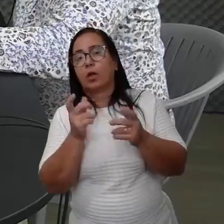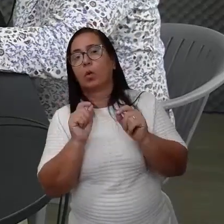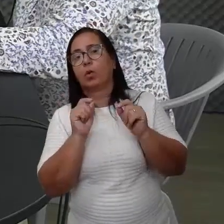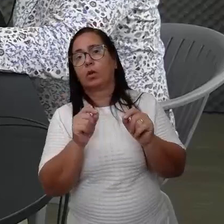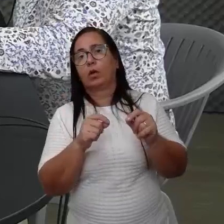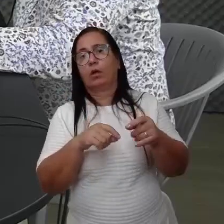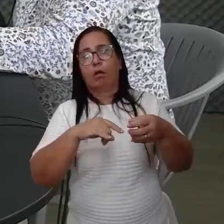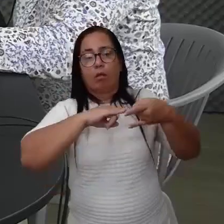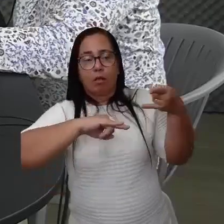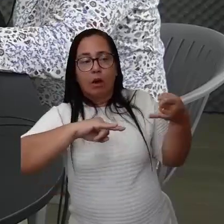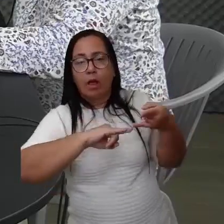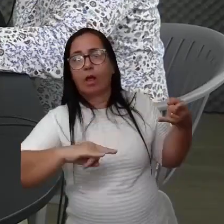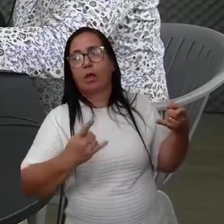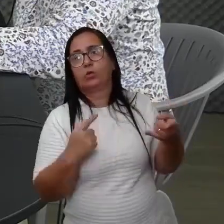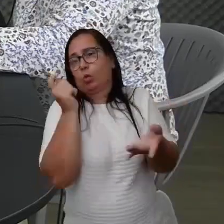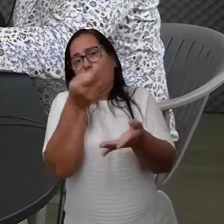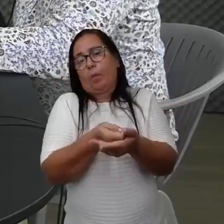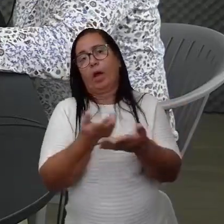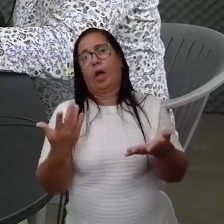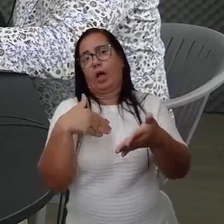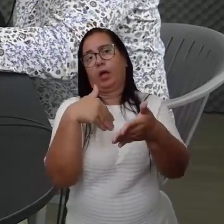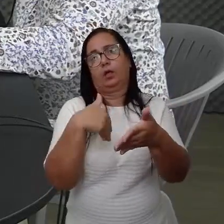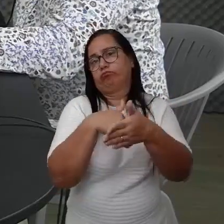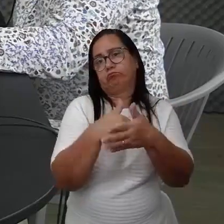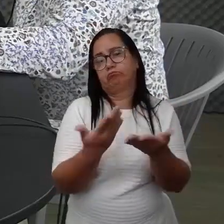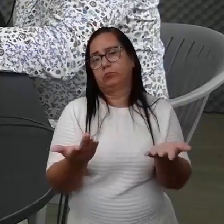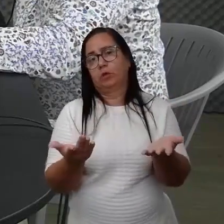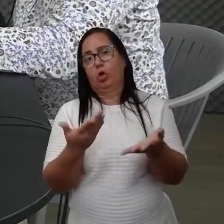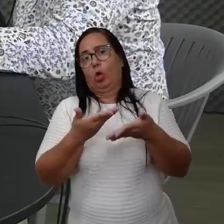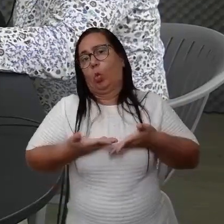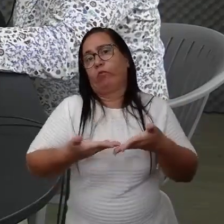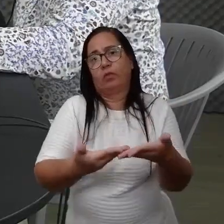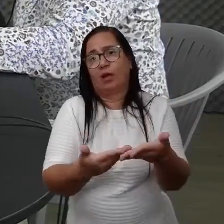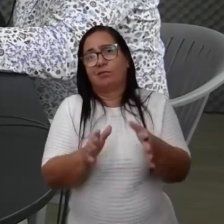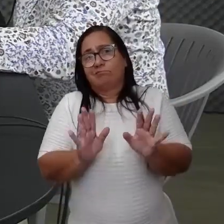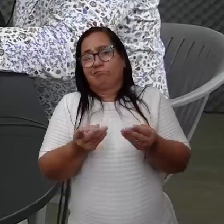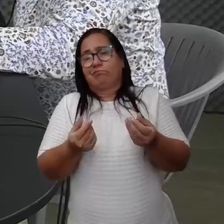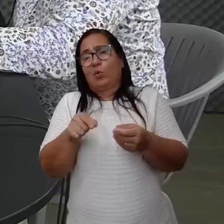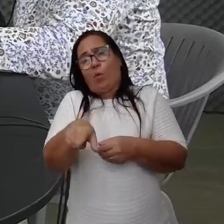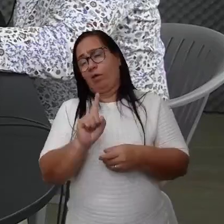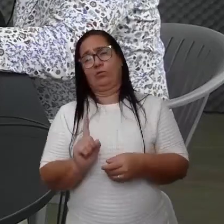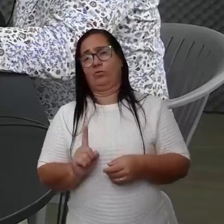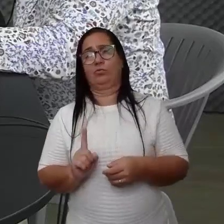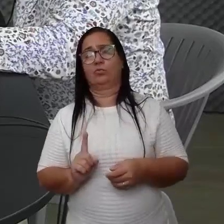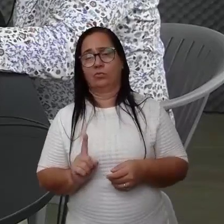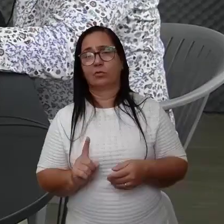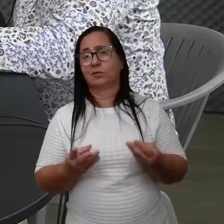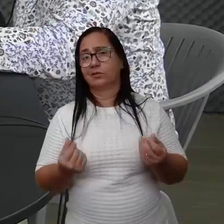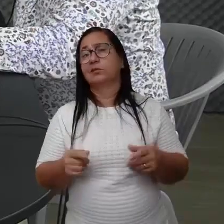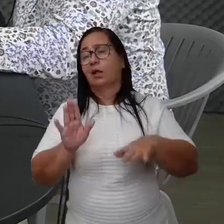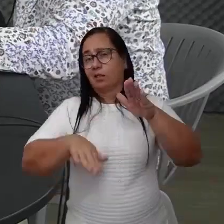que jornalista não paga nos lugares, que jornalista é convidado para tudo que é coisa, e quando a gente sabe que não é assim. Talvez um